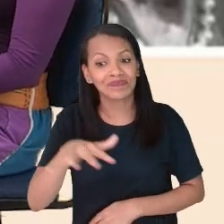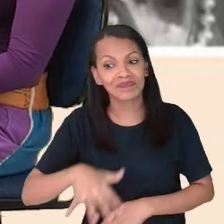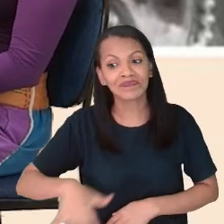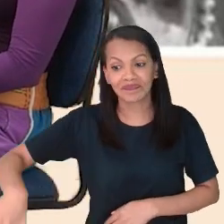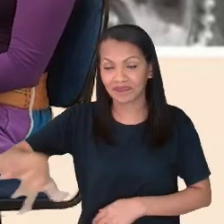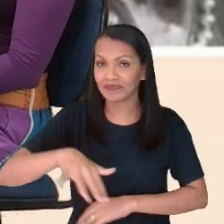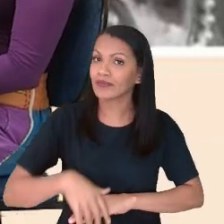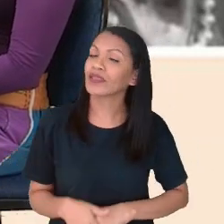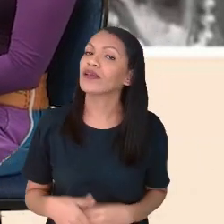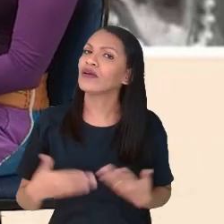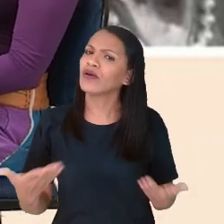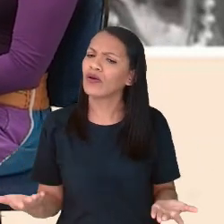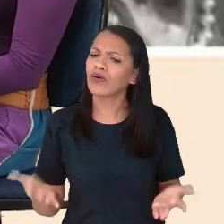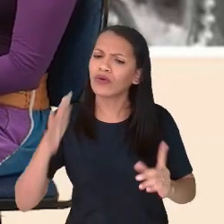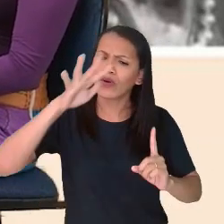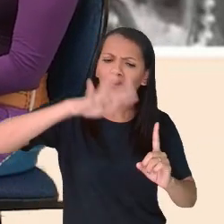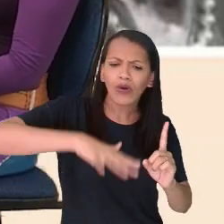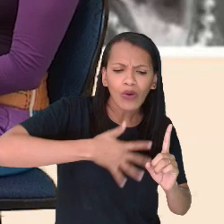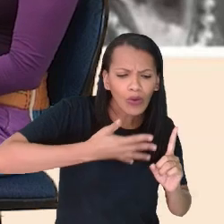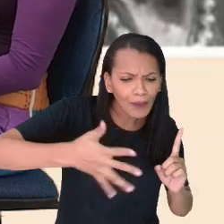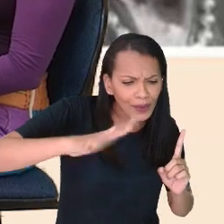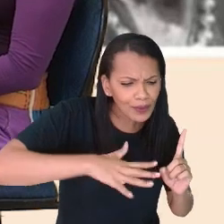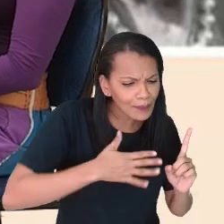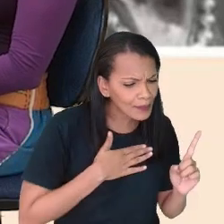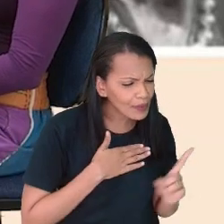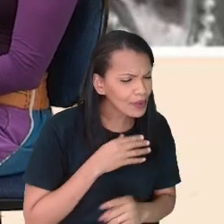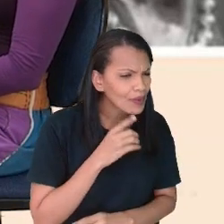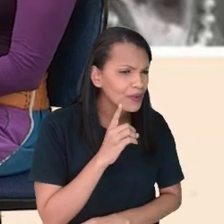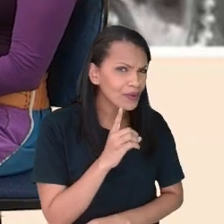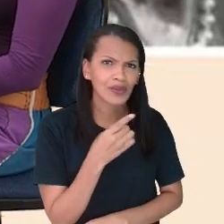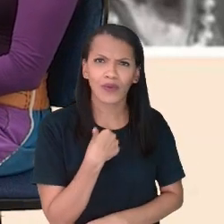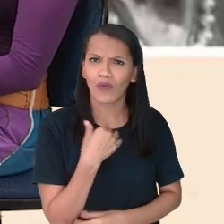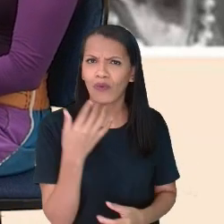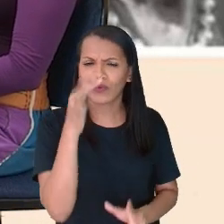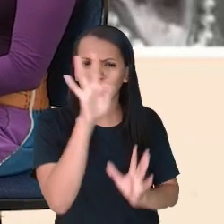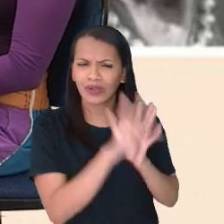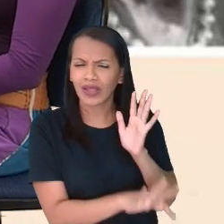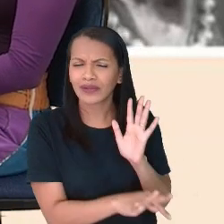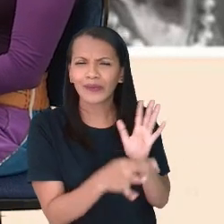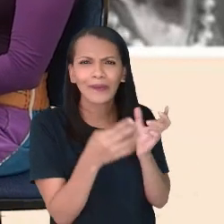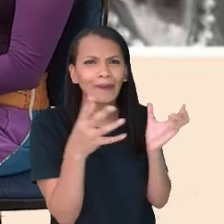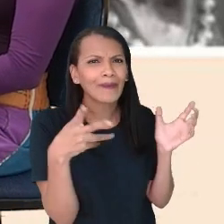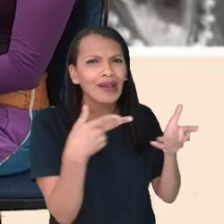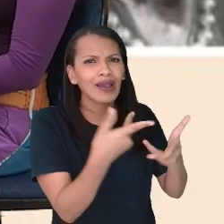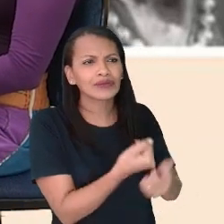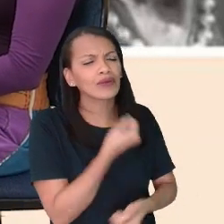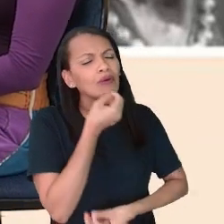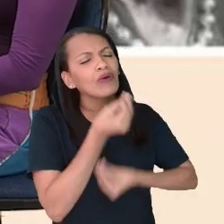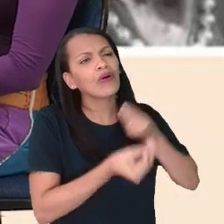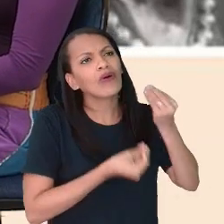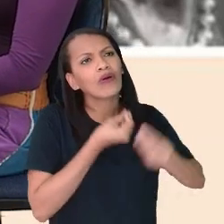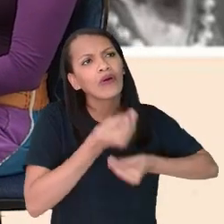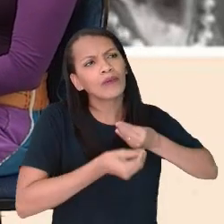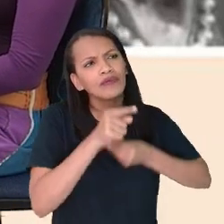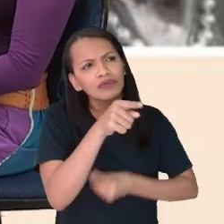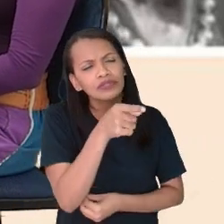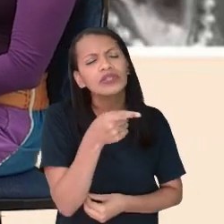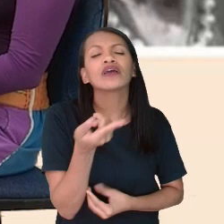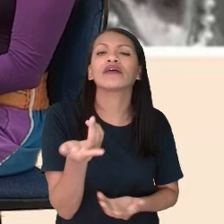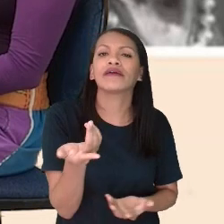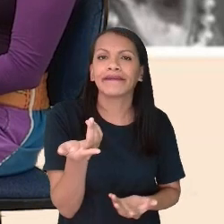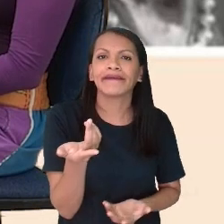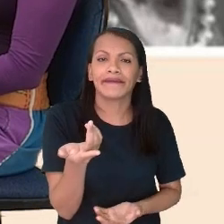geral. E homenageando, meu Deus do céu, eu achei o texto maravilhoso, né? Como foi que você